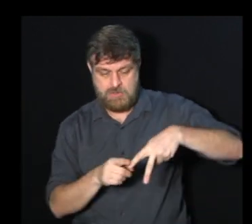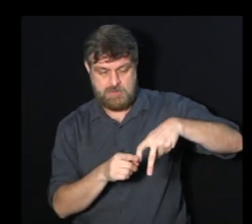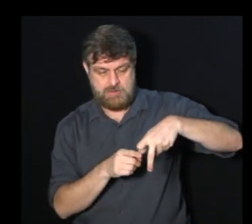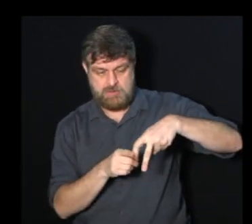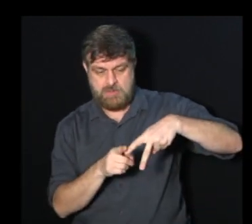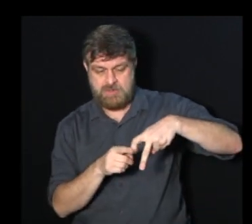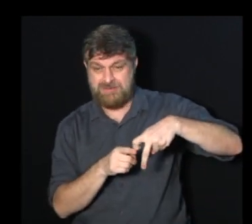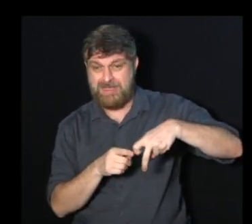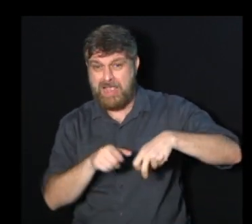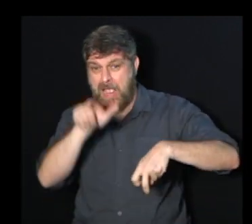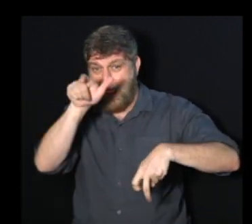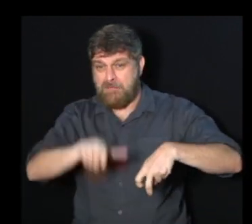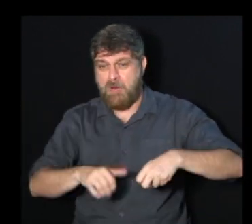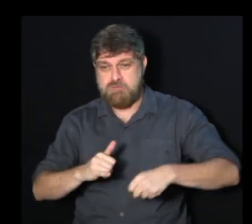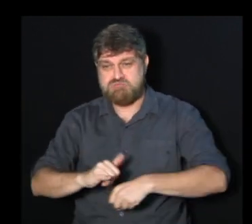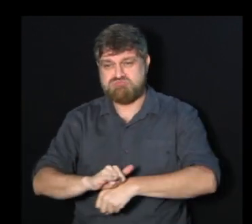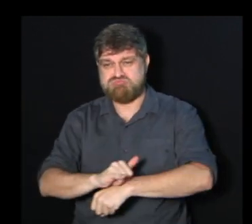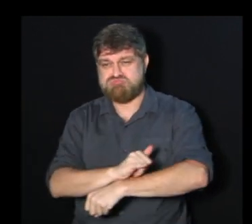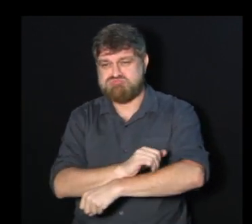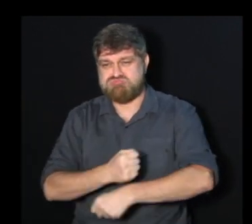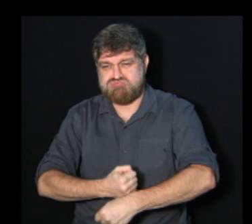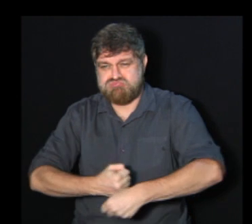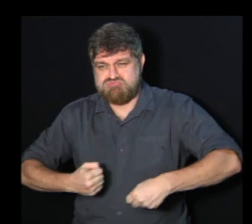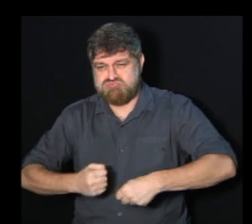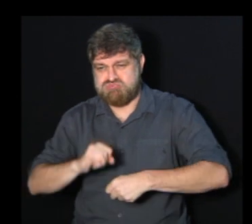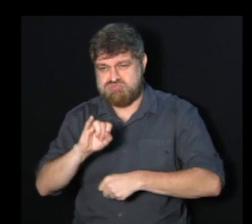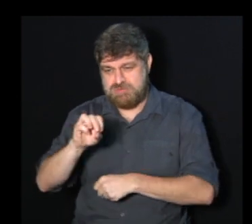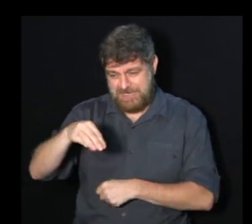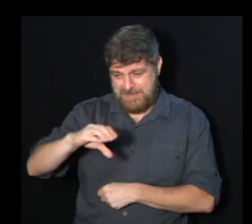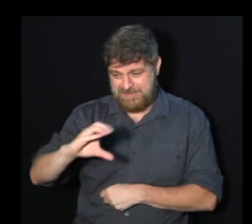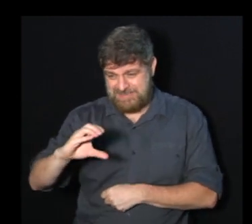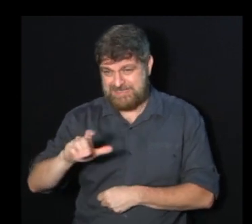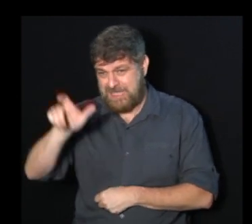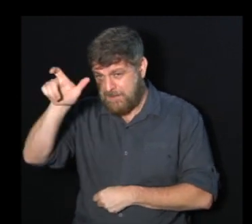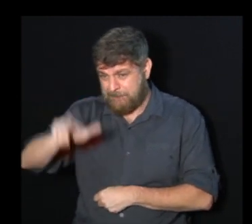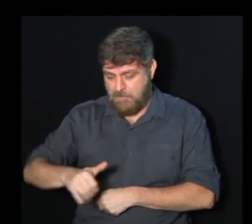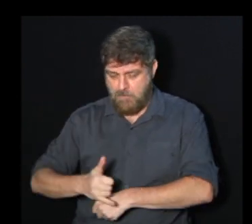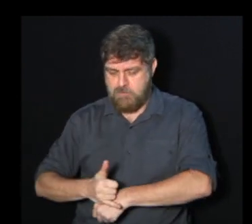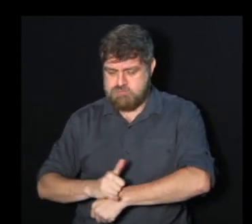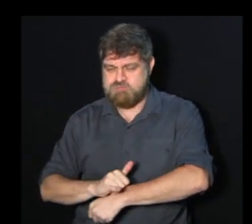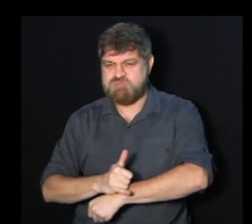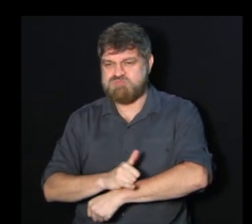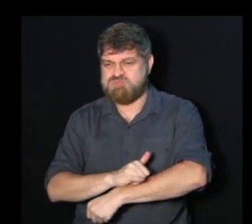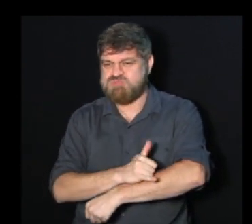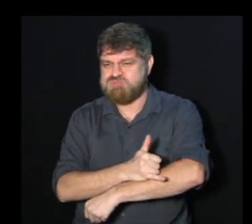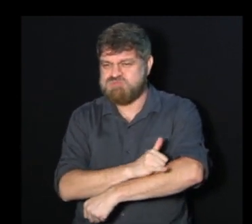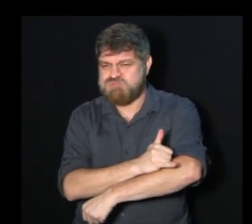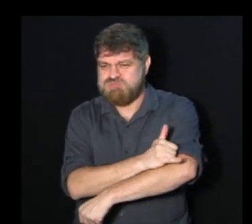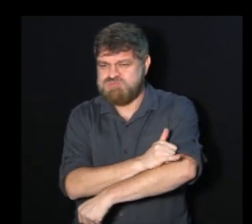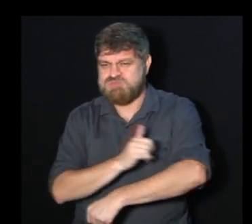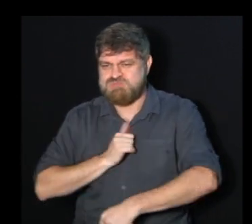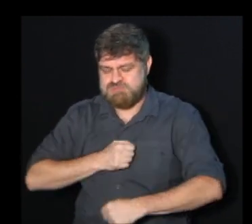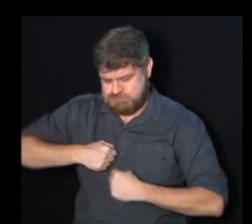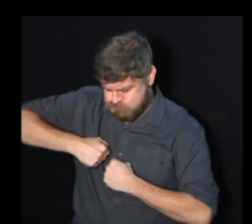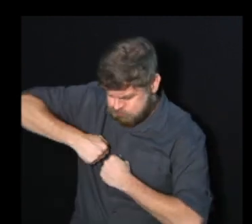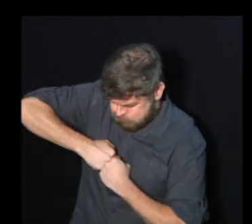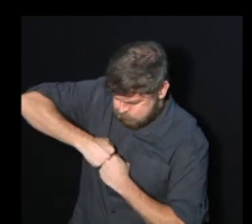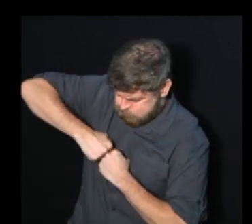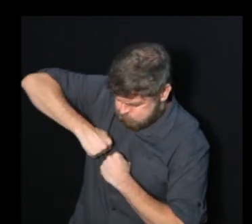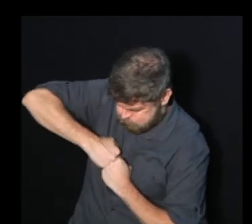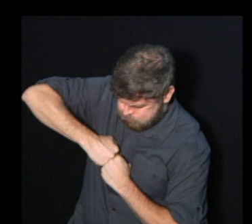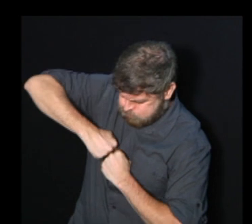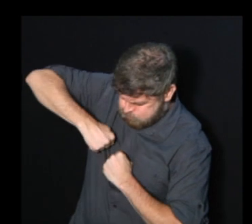o índice de massa corpórea. Os obesos, pessoas que tendem a estar engordando, tendem a ter uma compressão